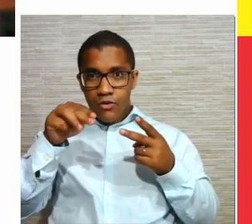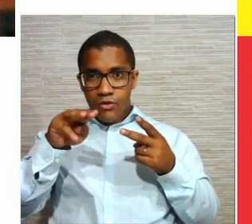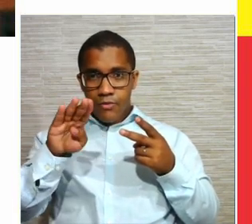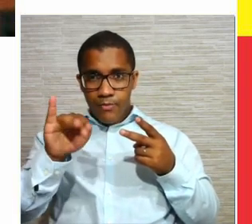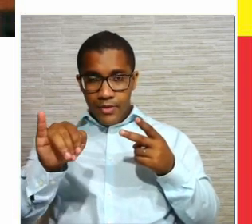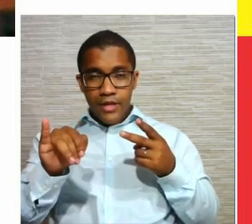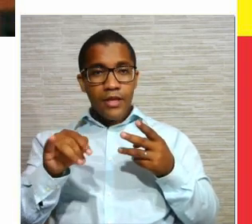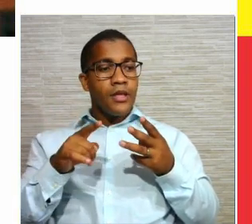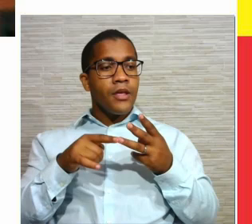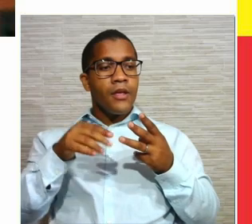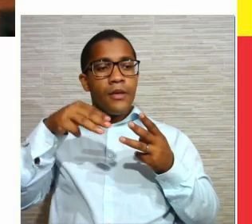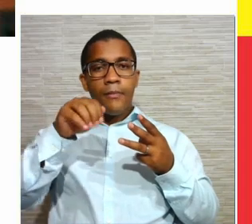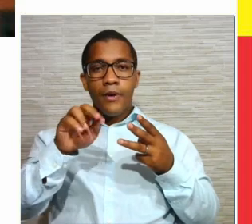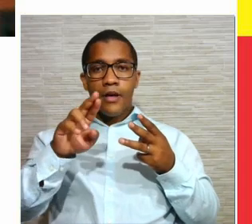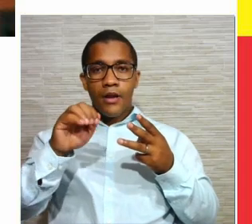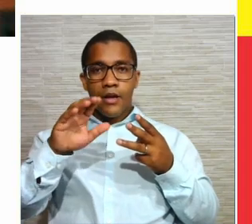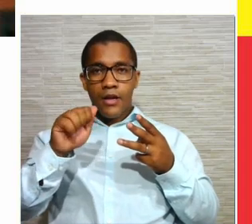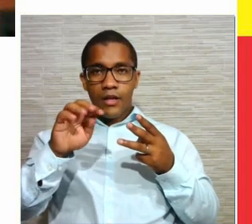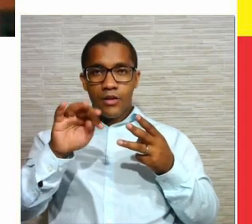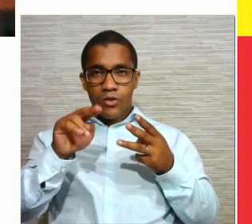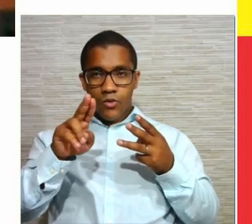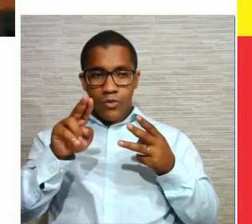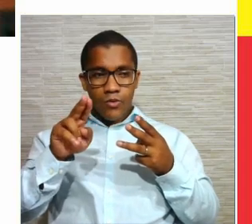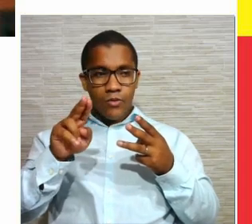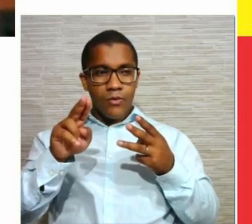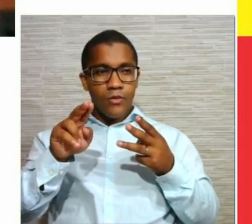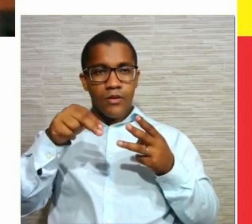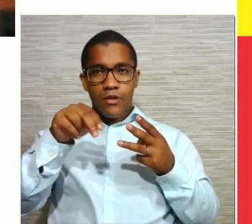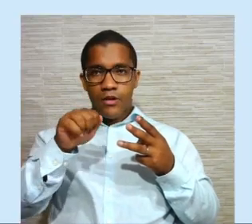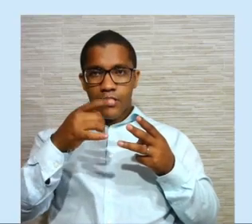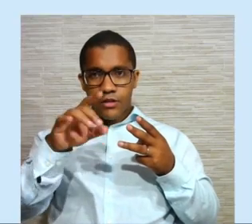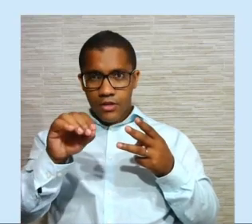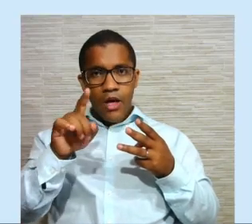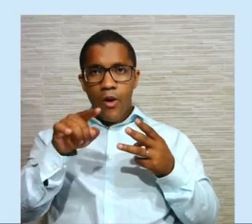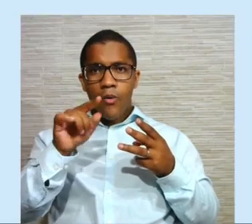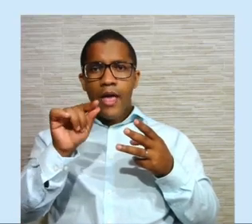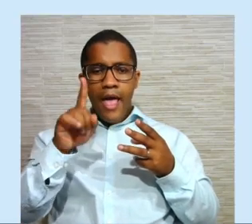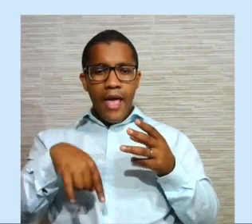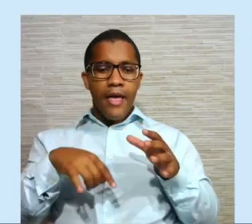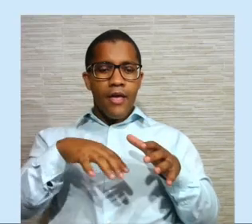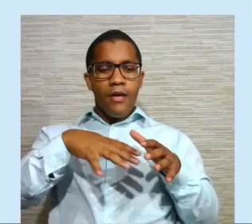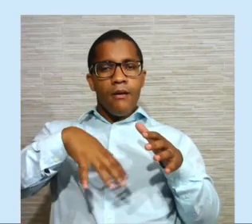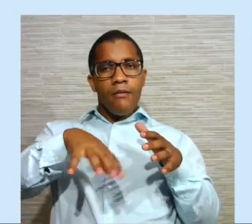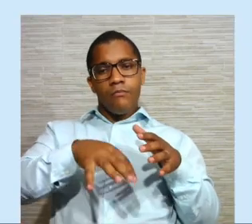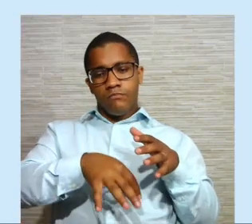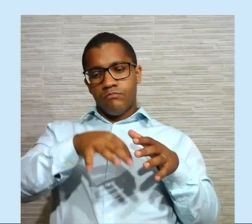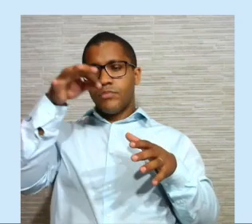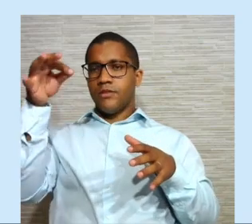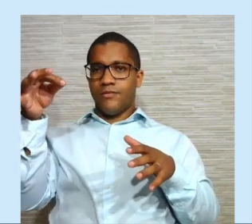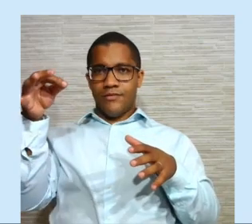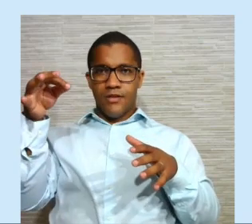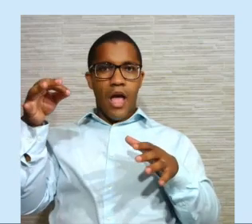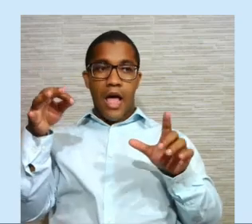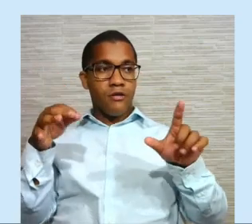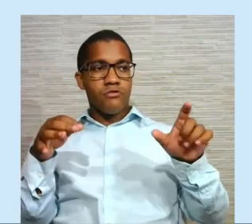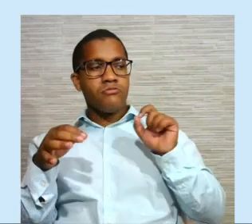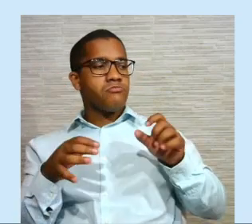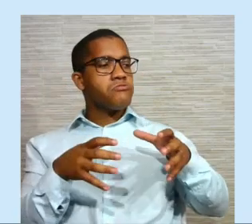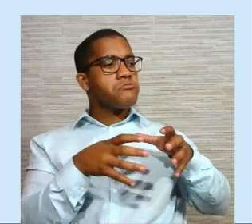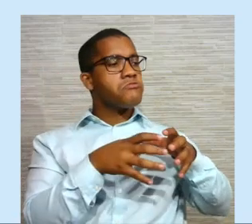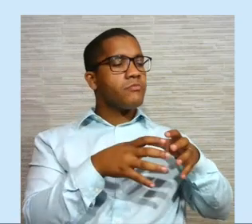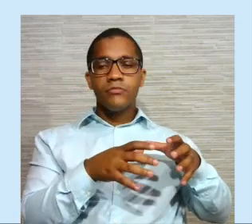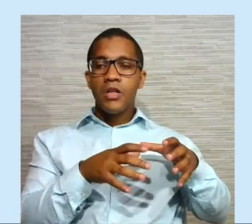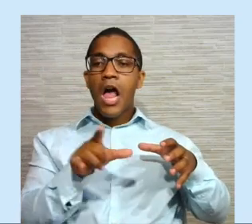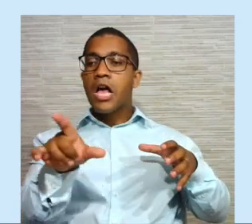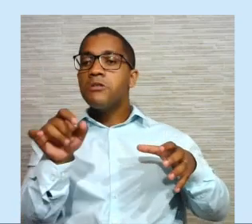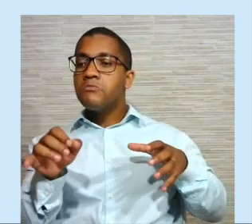fechar a noite. Então, não foi uma escolha de sorteio, assim, não teve ninguém privilegiar um e outra